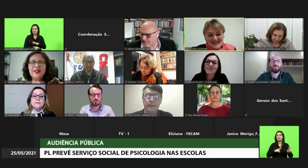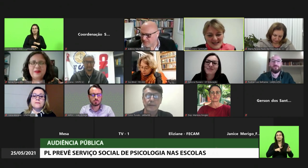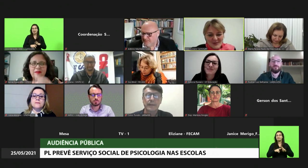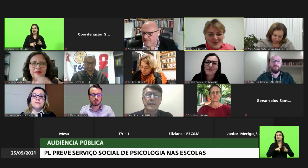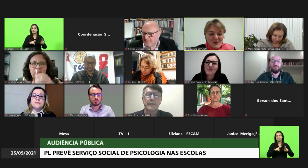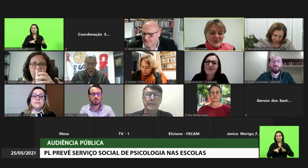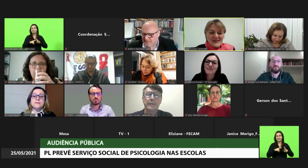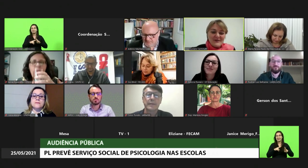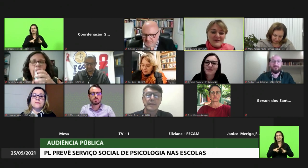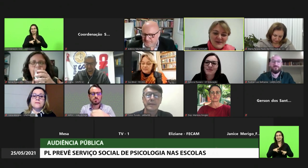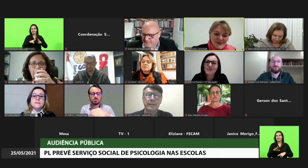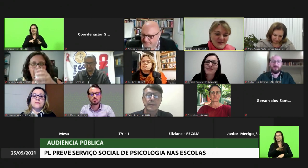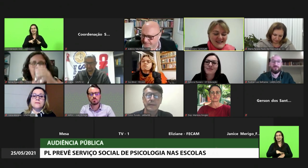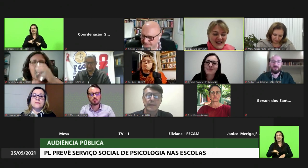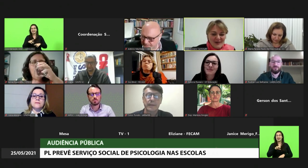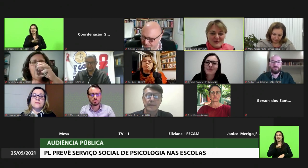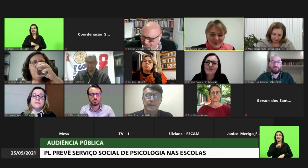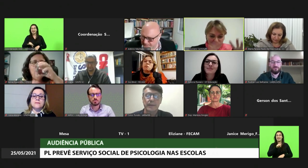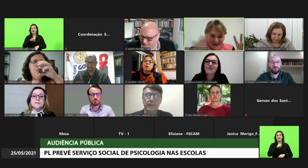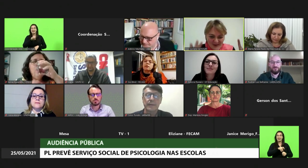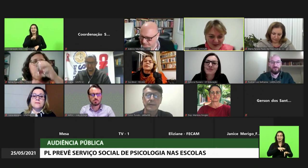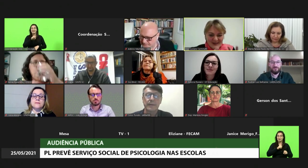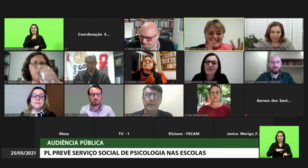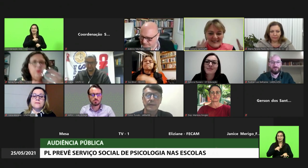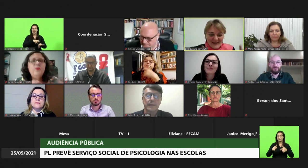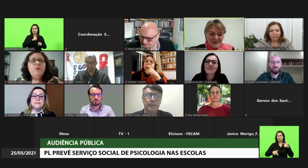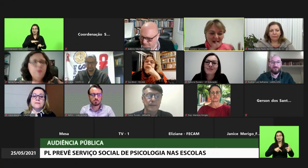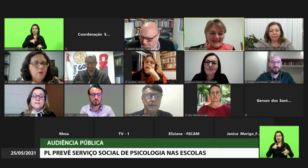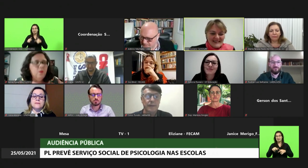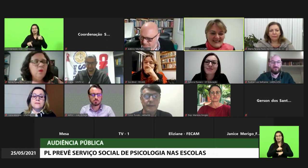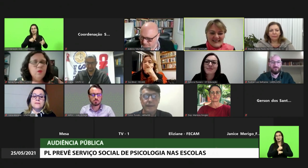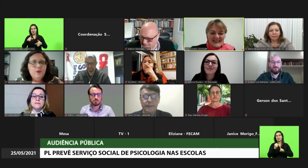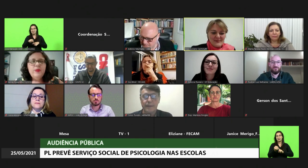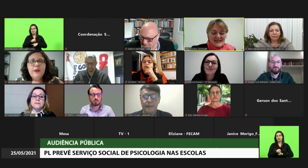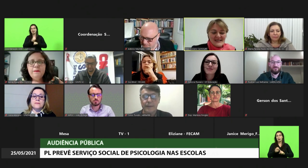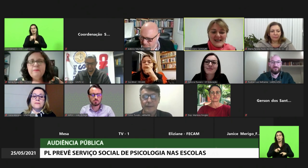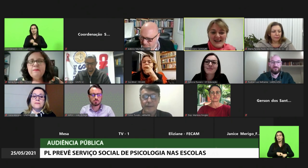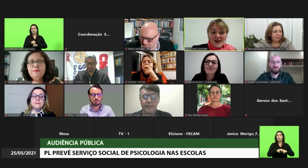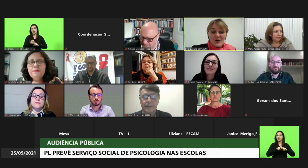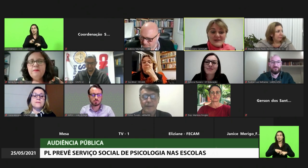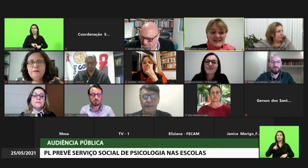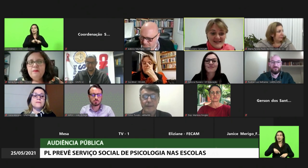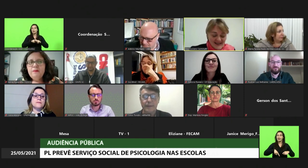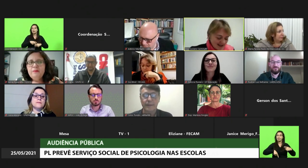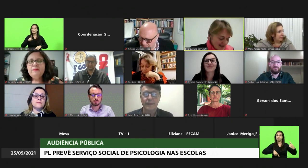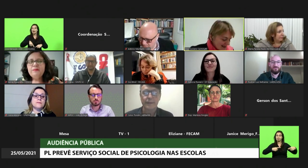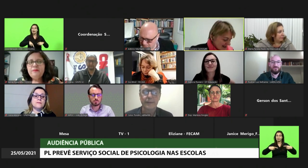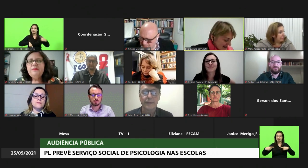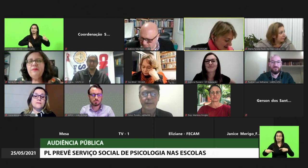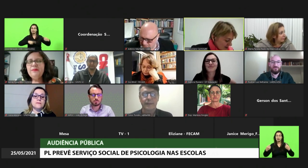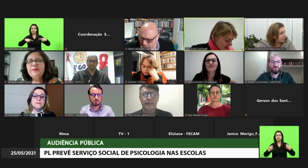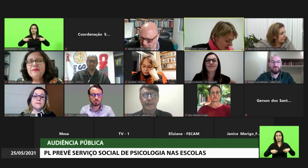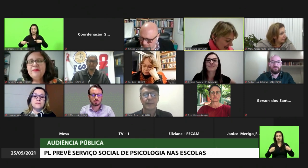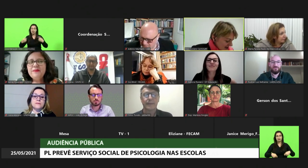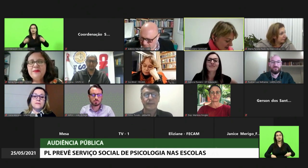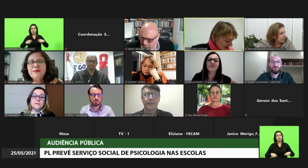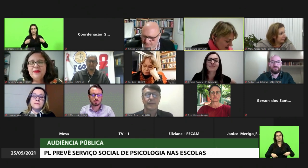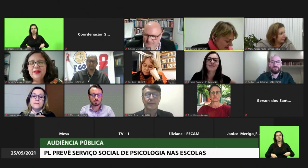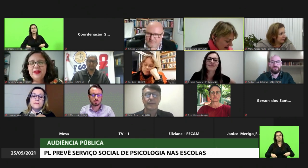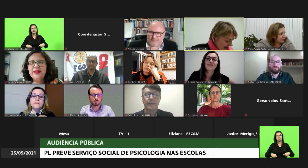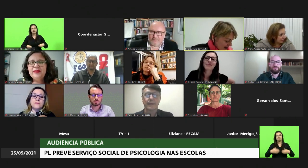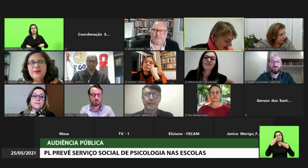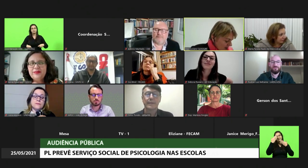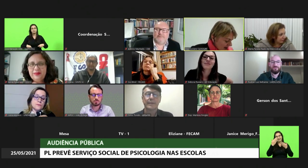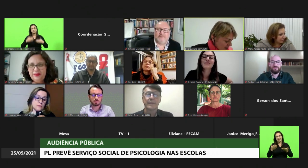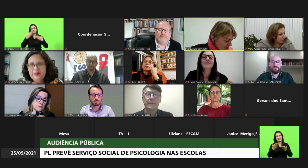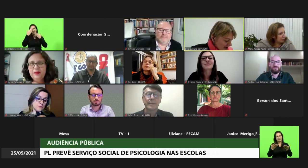da educação com o serviço social, por isso, né, o debate, ele precisa acontecer, né? Muito obrigada pela